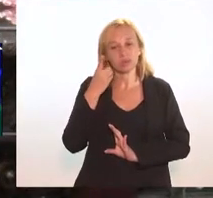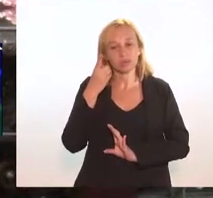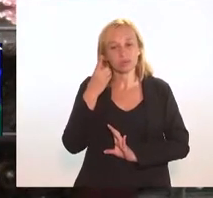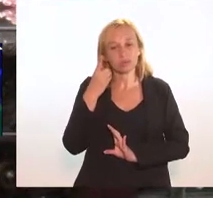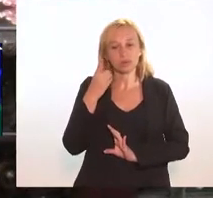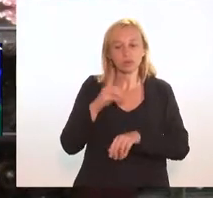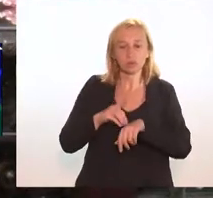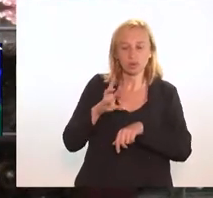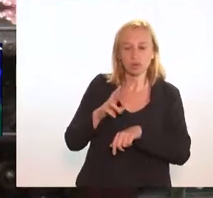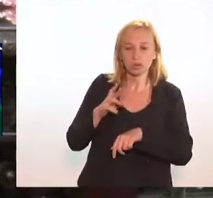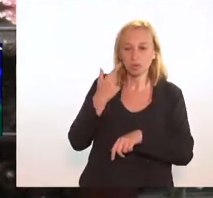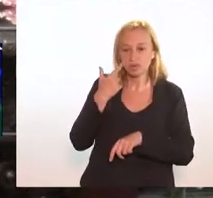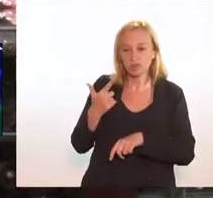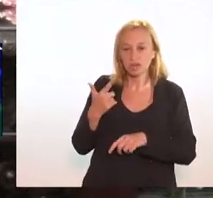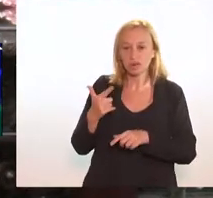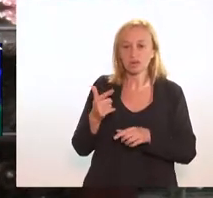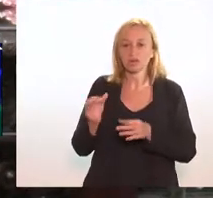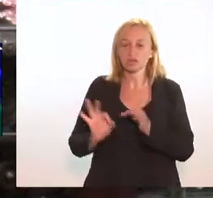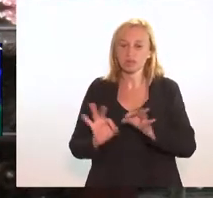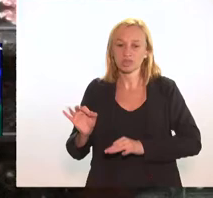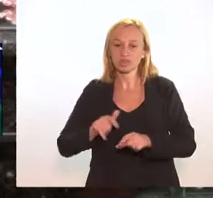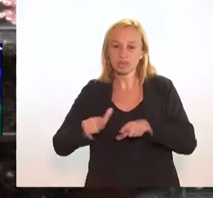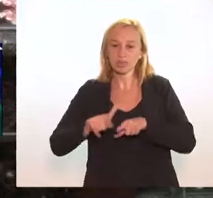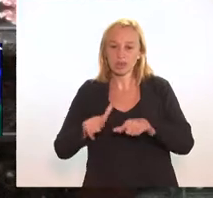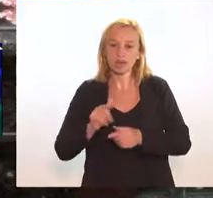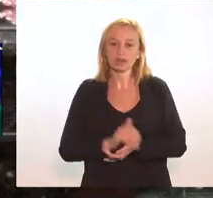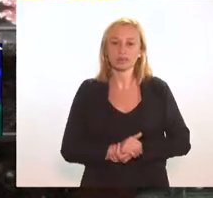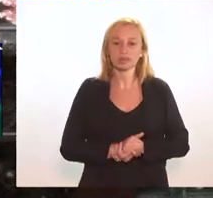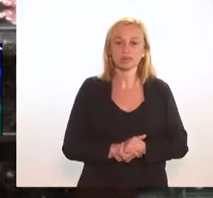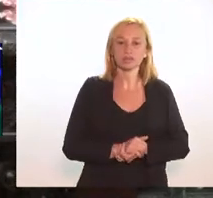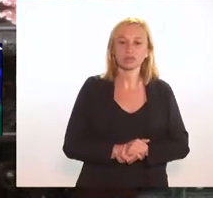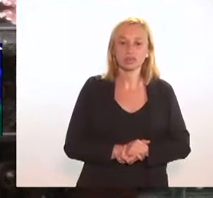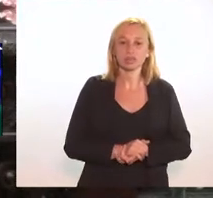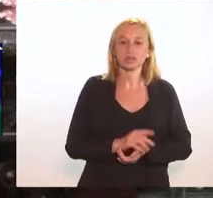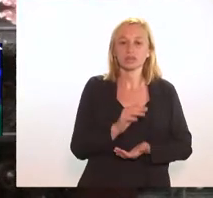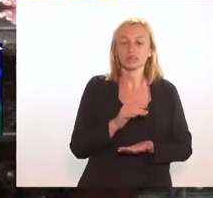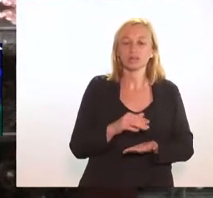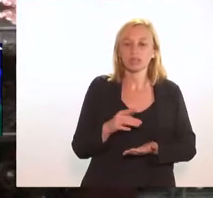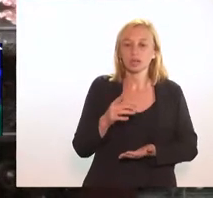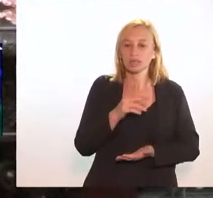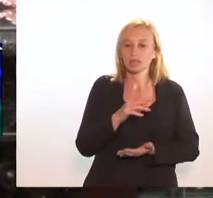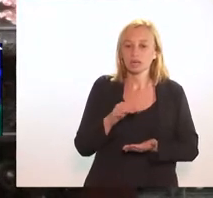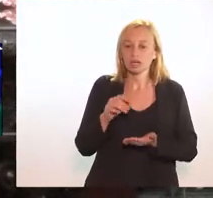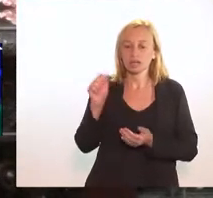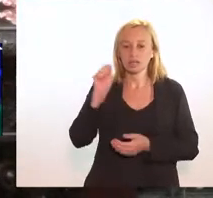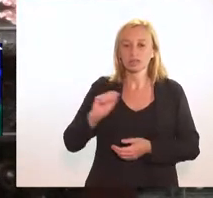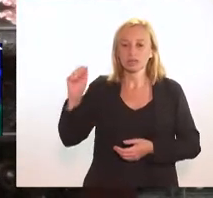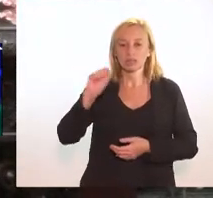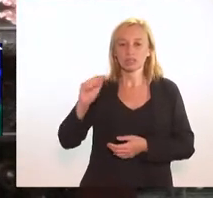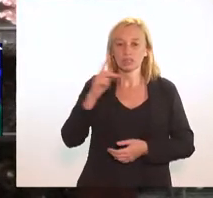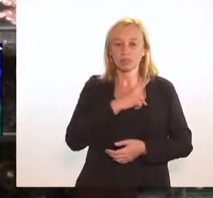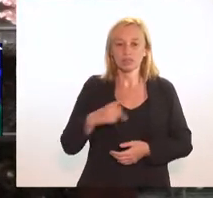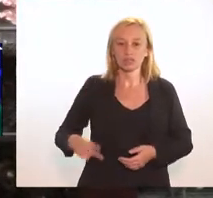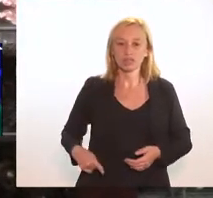remeter os planos de trabalho, e a assessoria da presidência está à disposição já desde já.